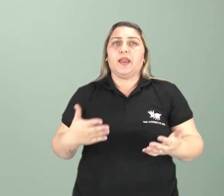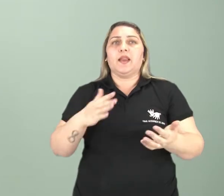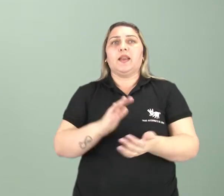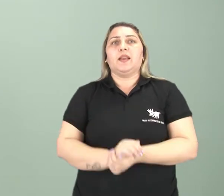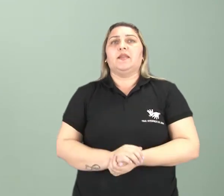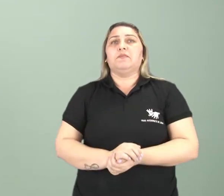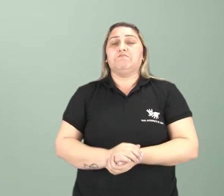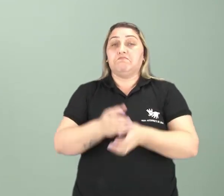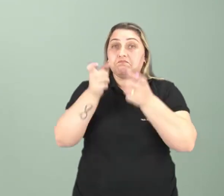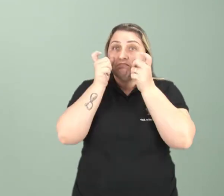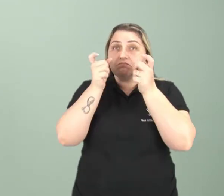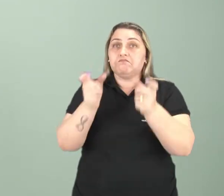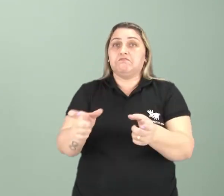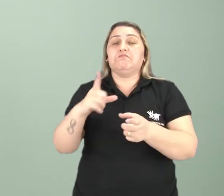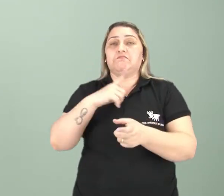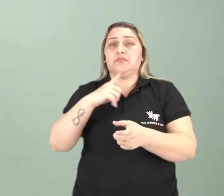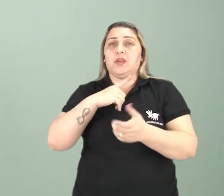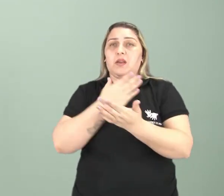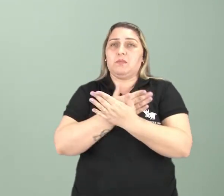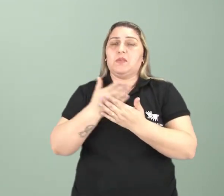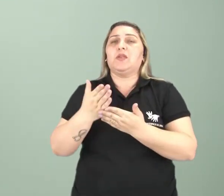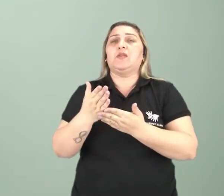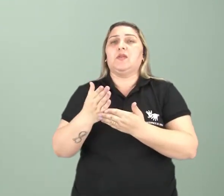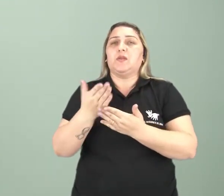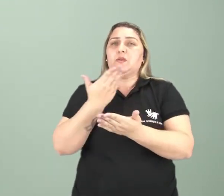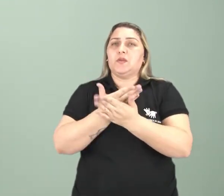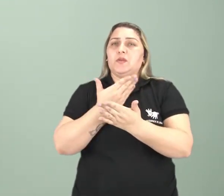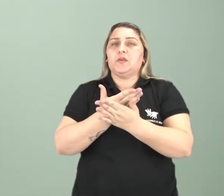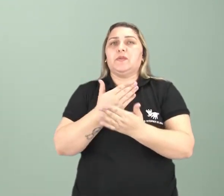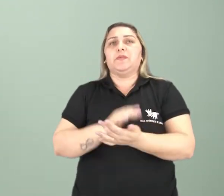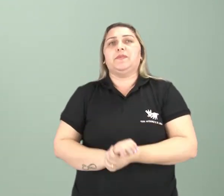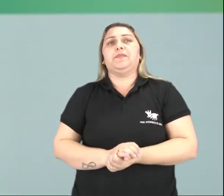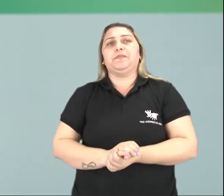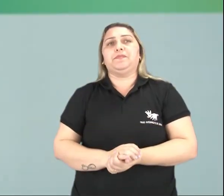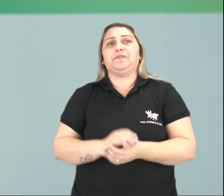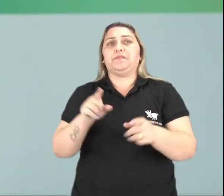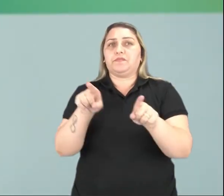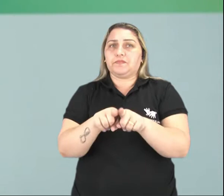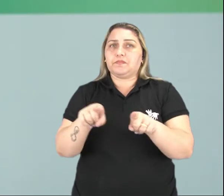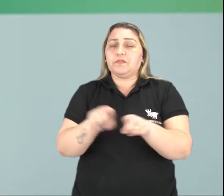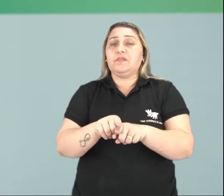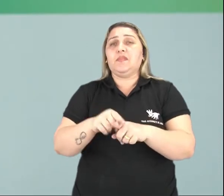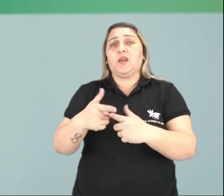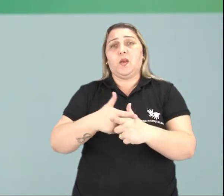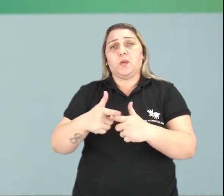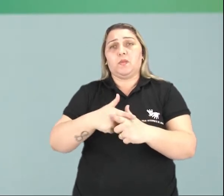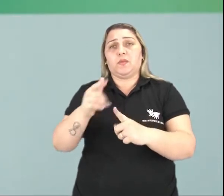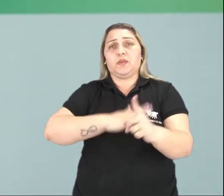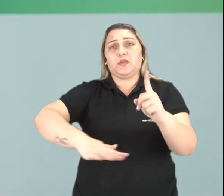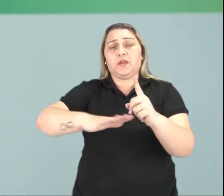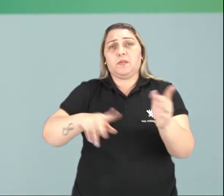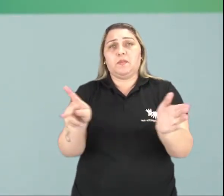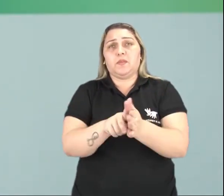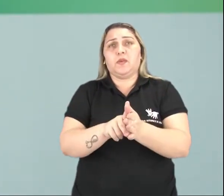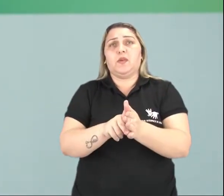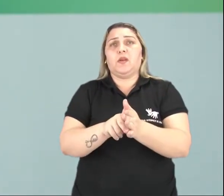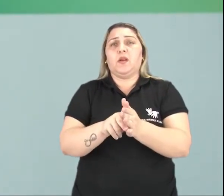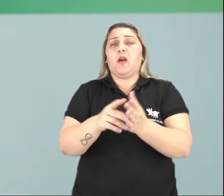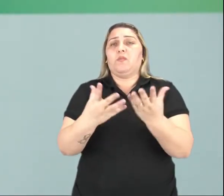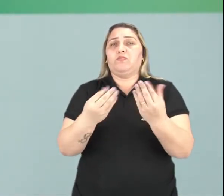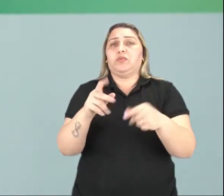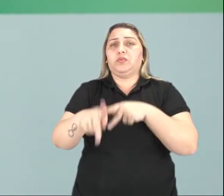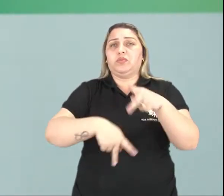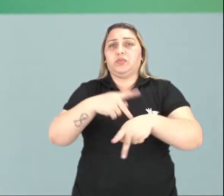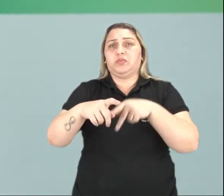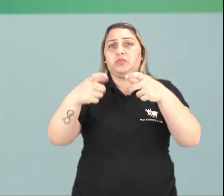uma atenção que ele teve e dali ele começou a formular os seus estudos. Considerou que os problemas sociais estavam relacionados ao excesso de